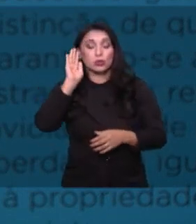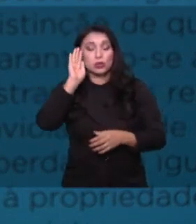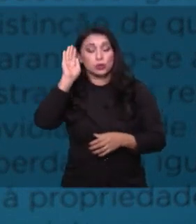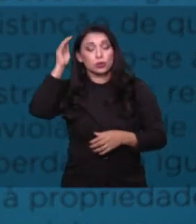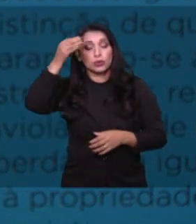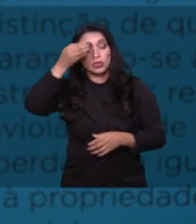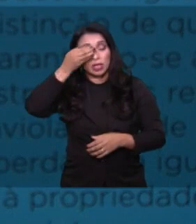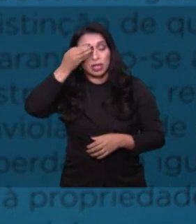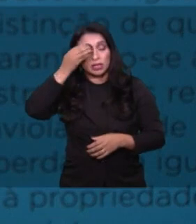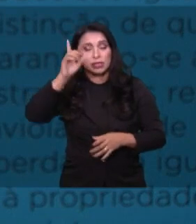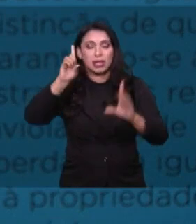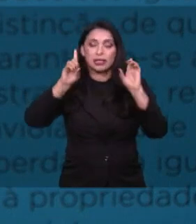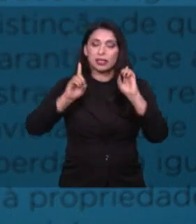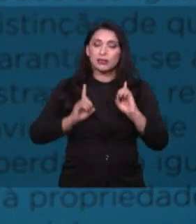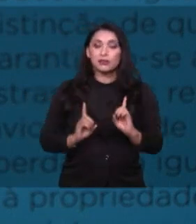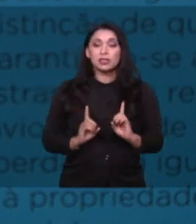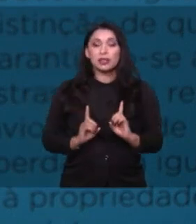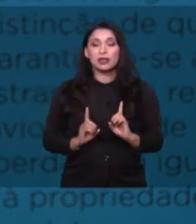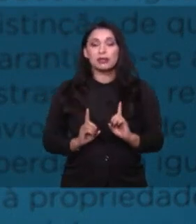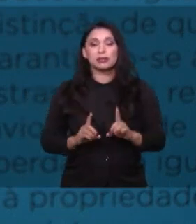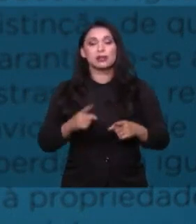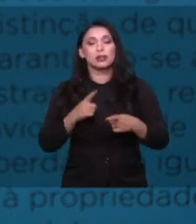com deficiência, porque tem essa